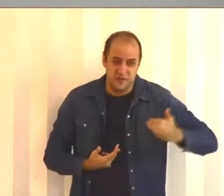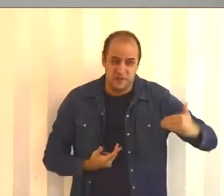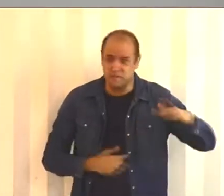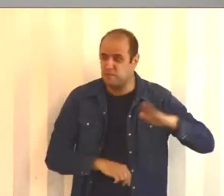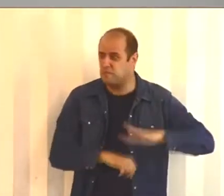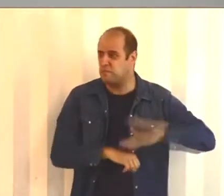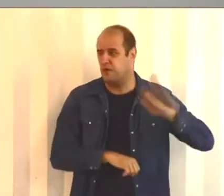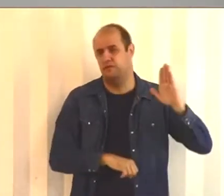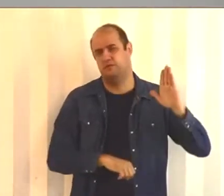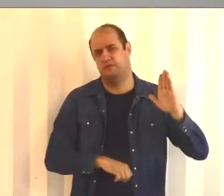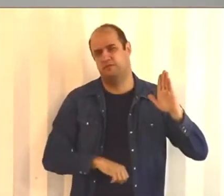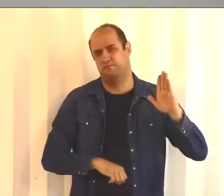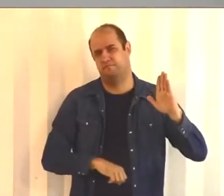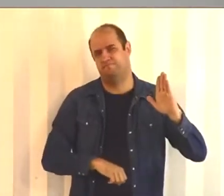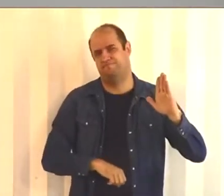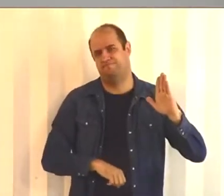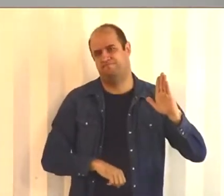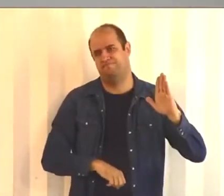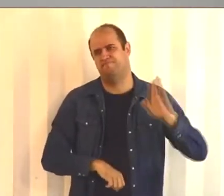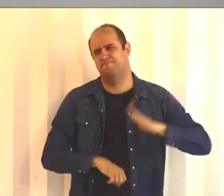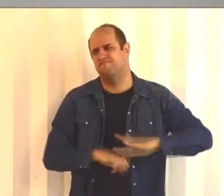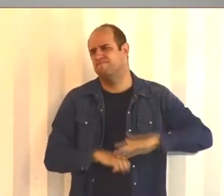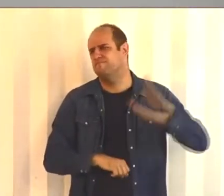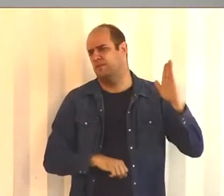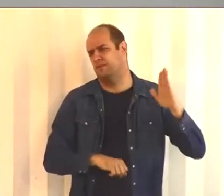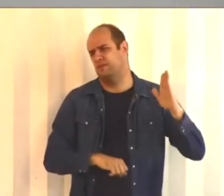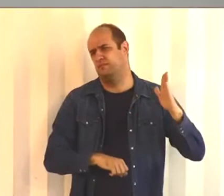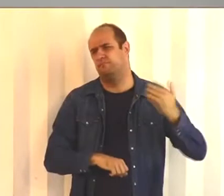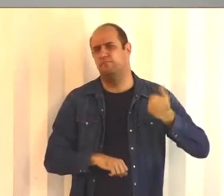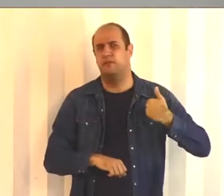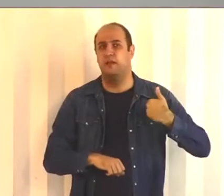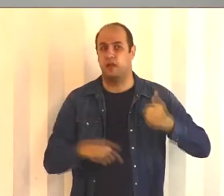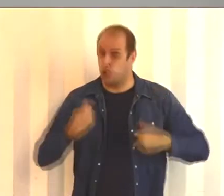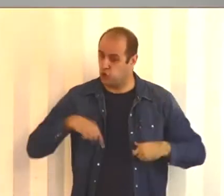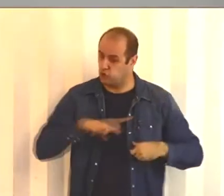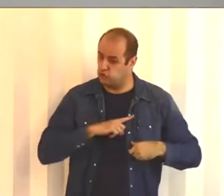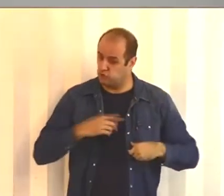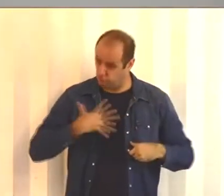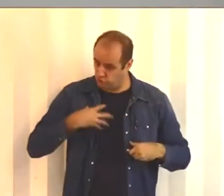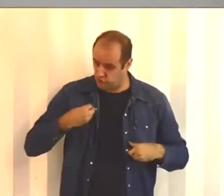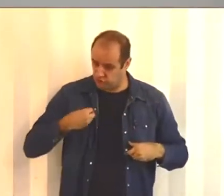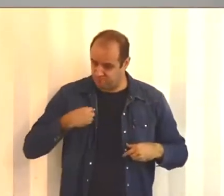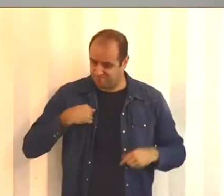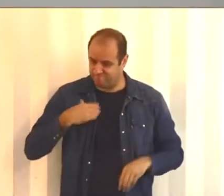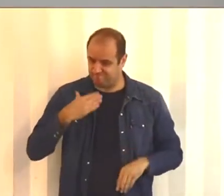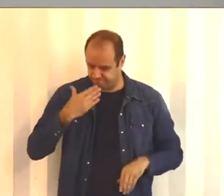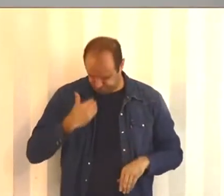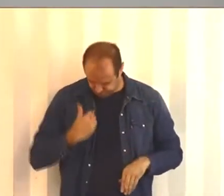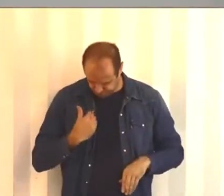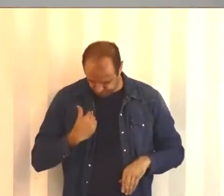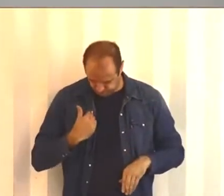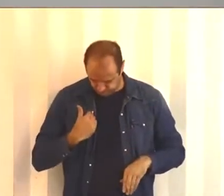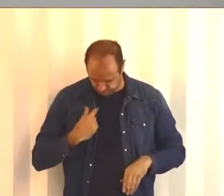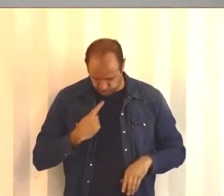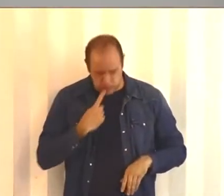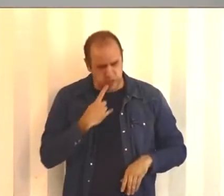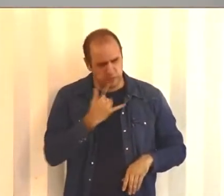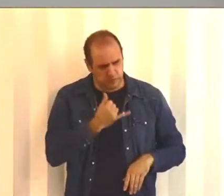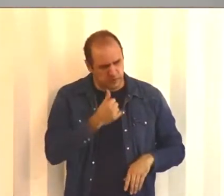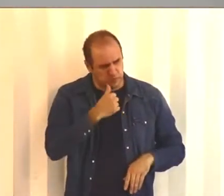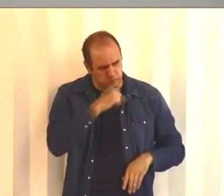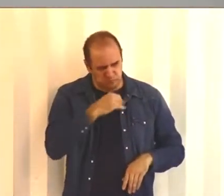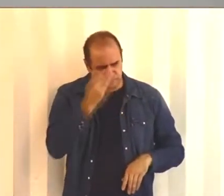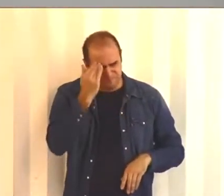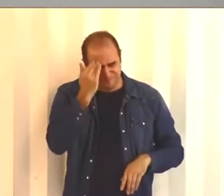eu ou do que você, o suficiente para que nós baixemos a nossa cabeça e possamos dizer: pai, mãe, talvez eu